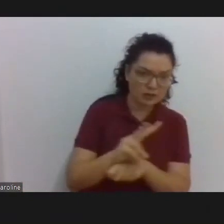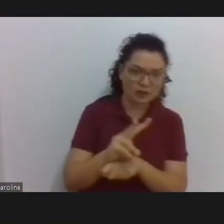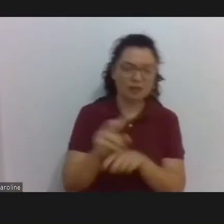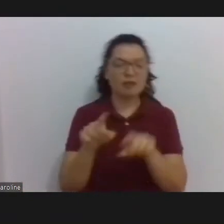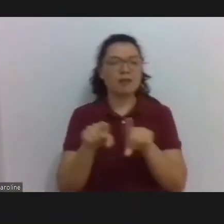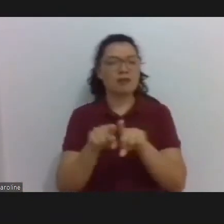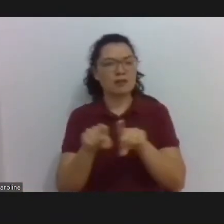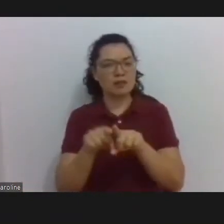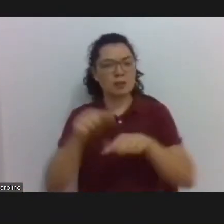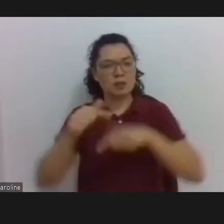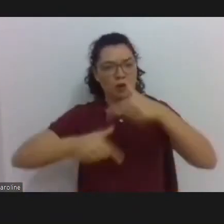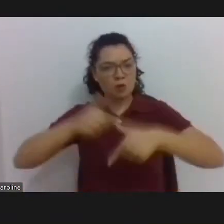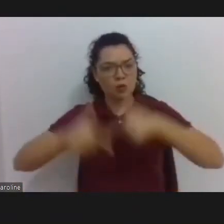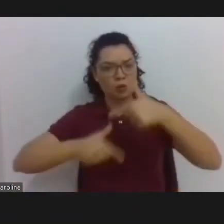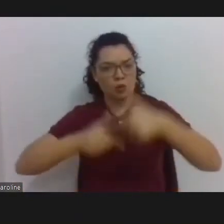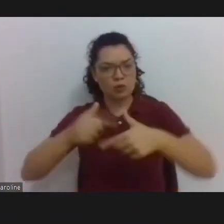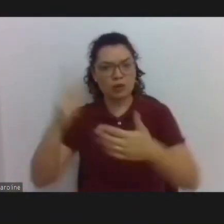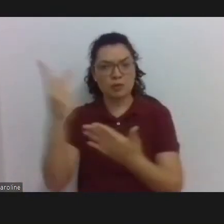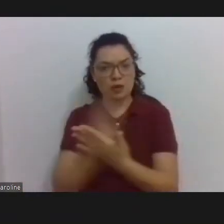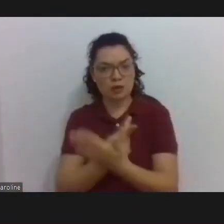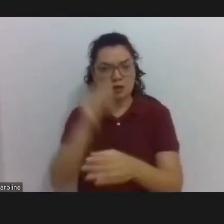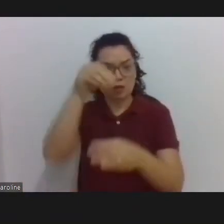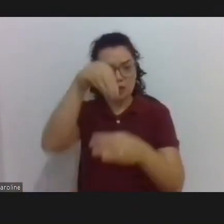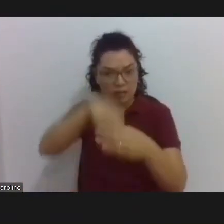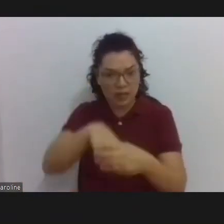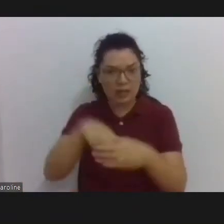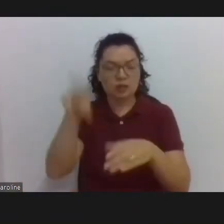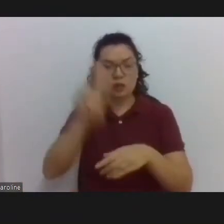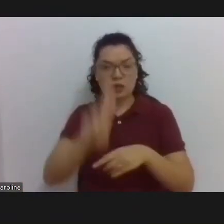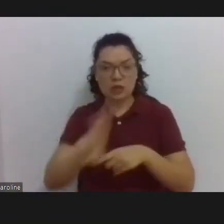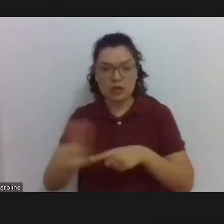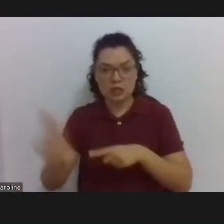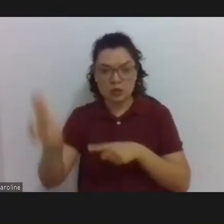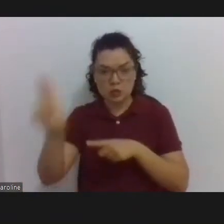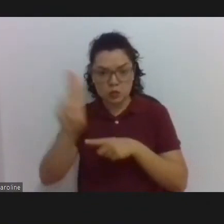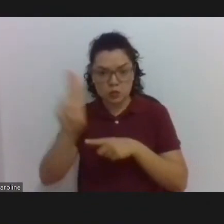universidades e nas instituições de pesquisa brasileiras,